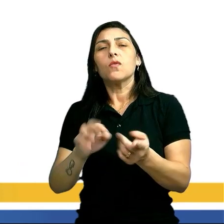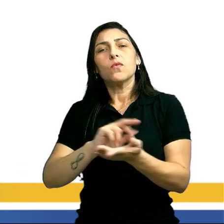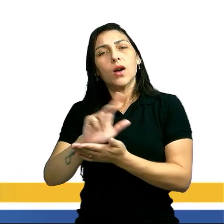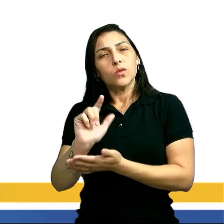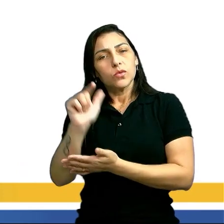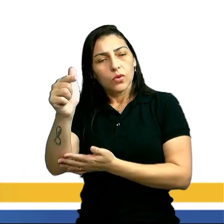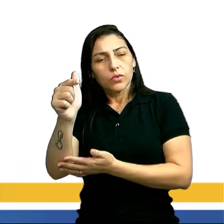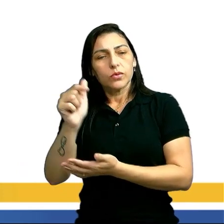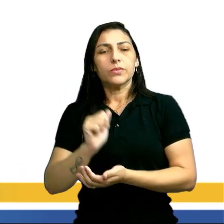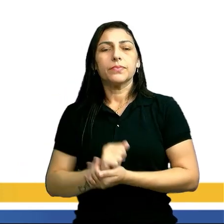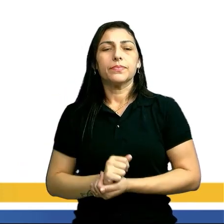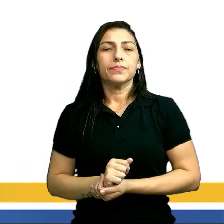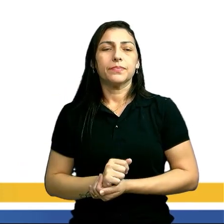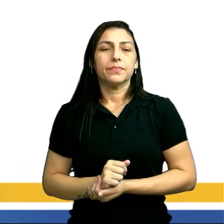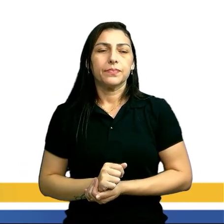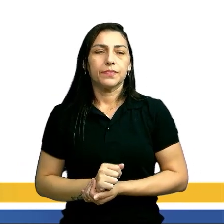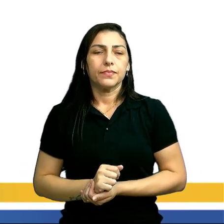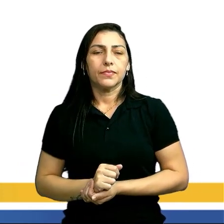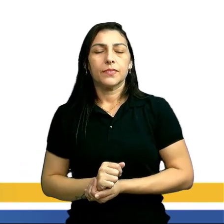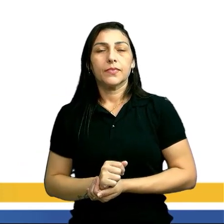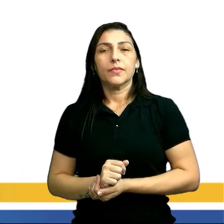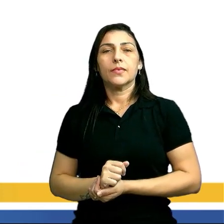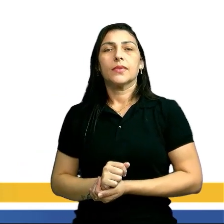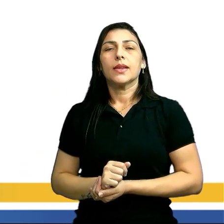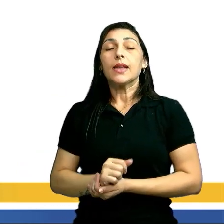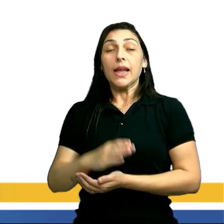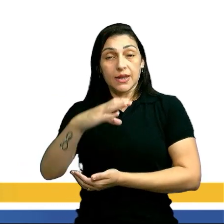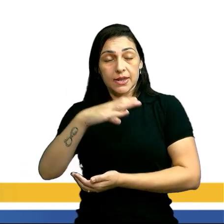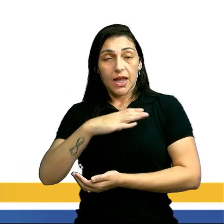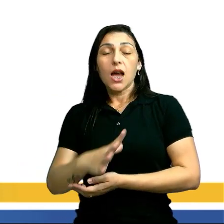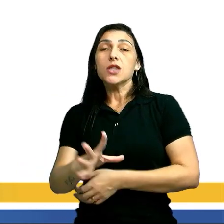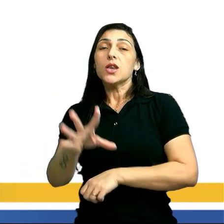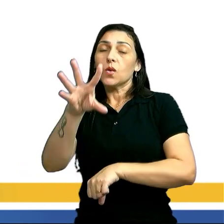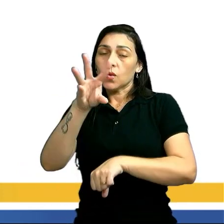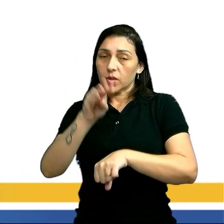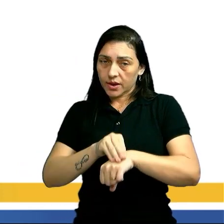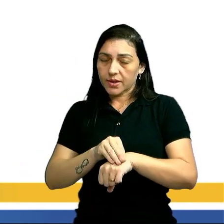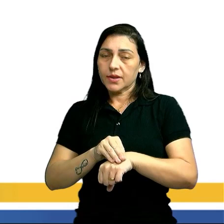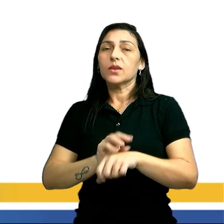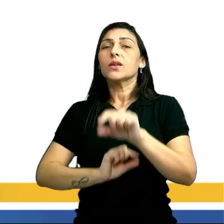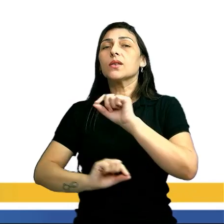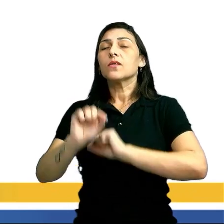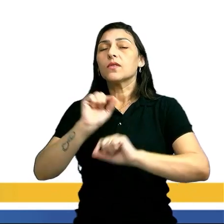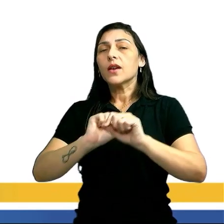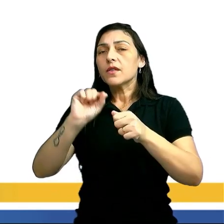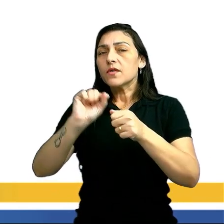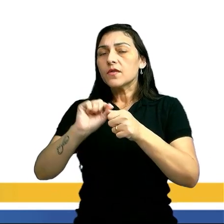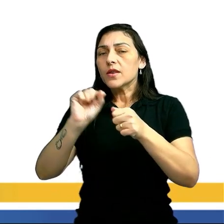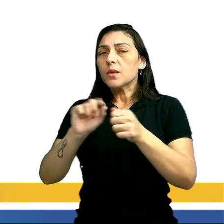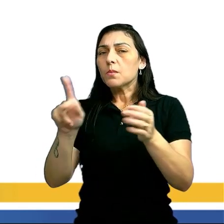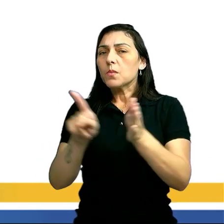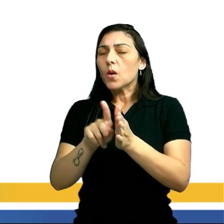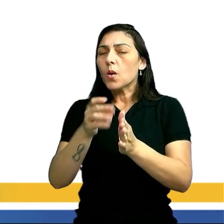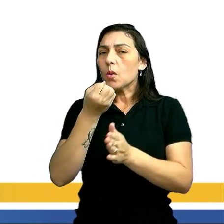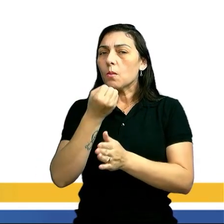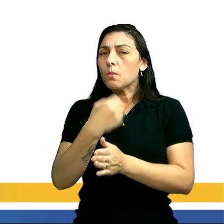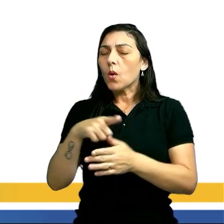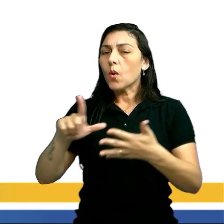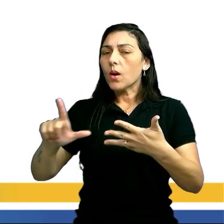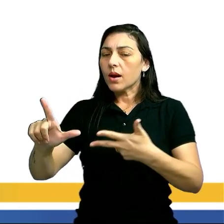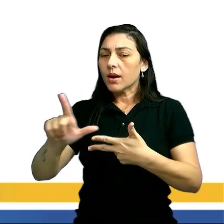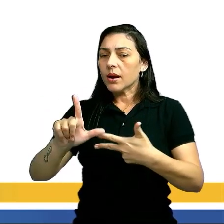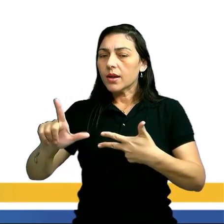muitos outros. Que a cidade reconhece que cidade reconhece que foste para ela um bom